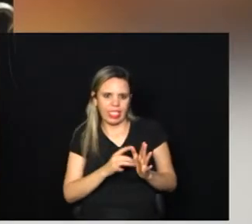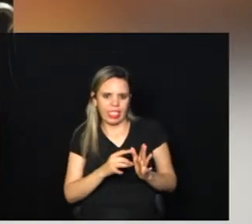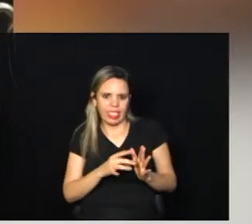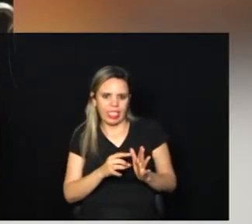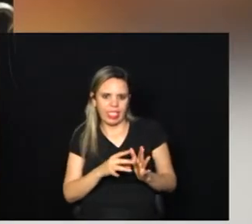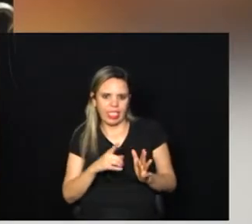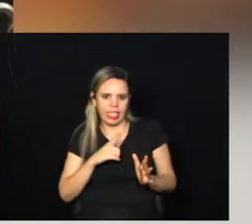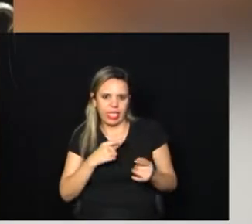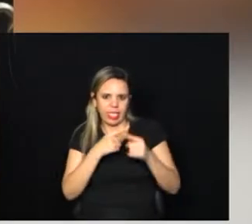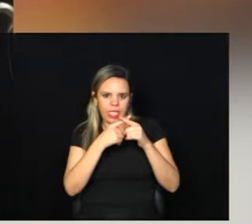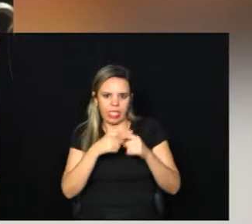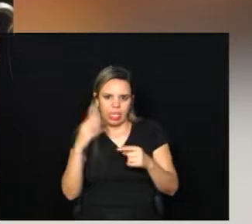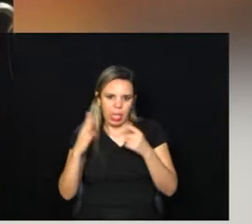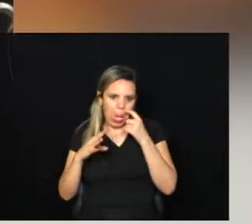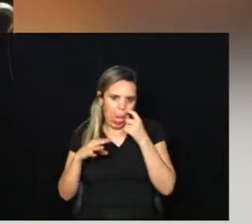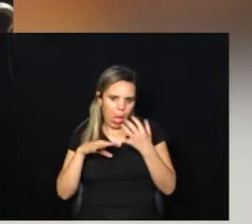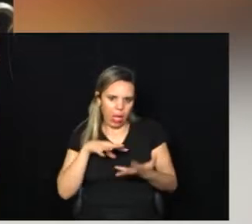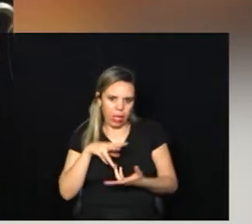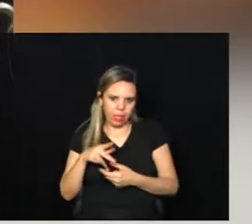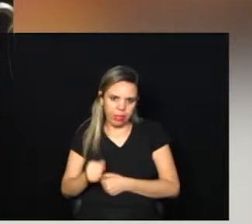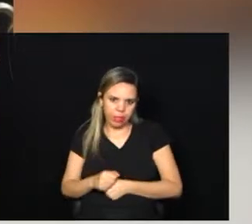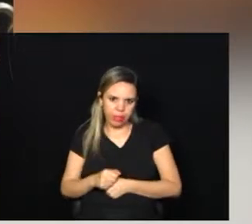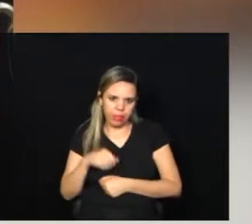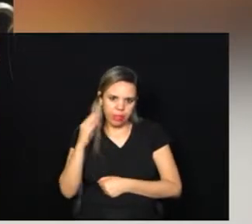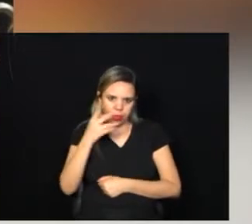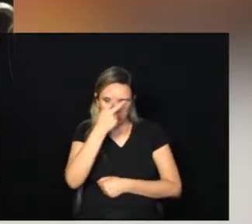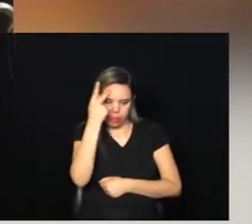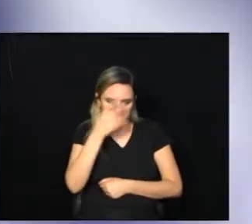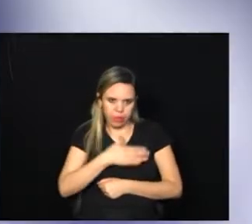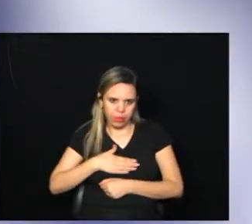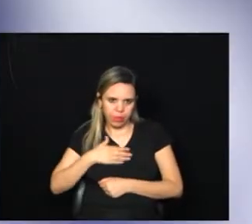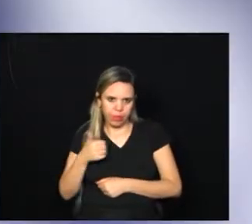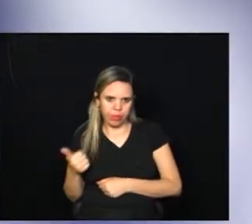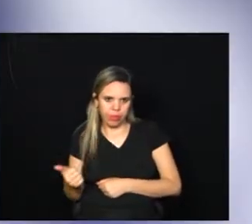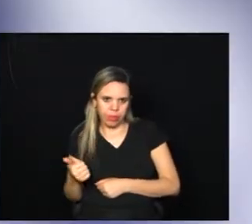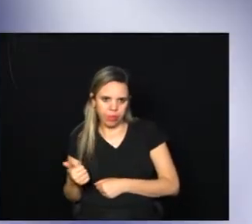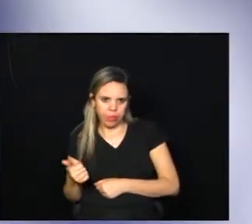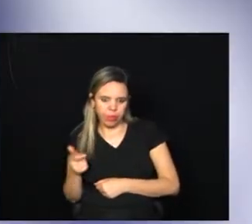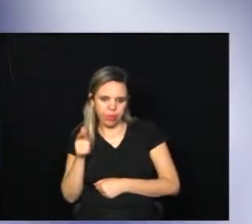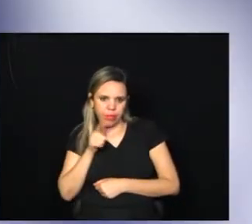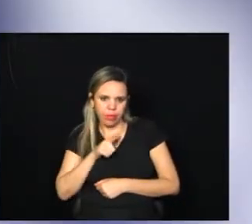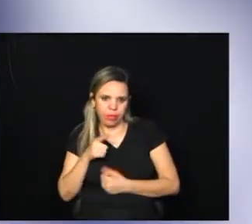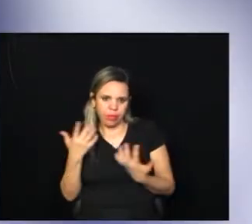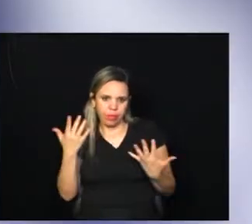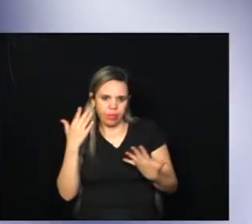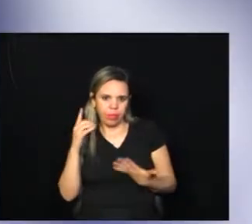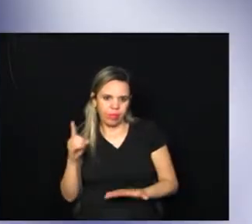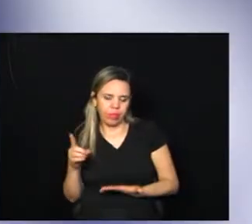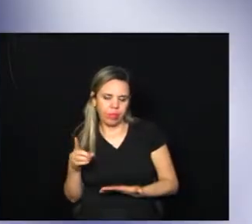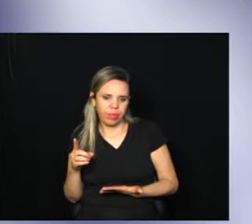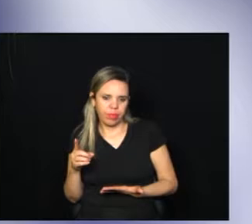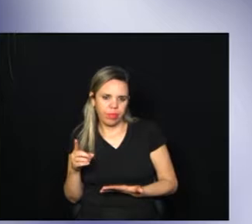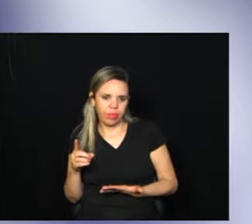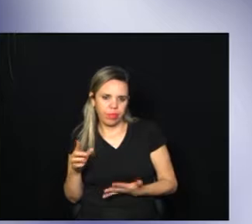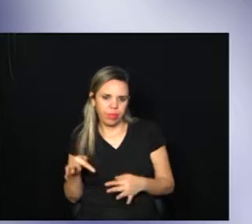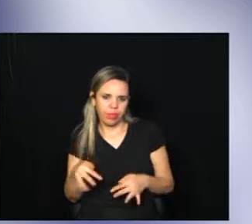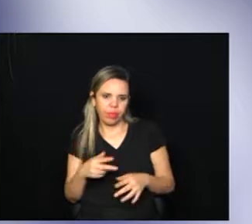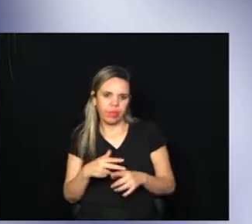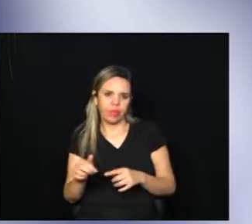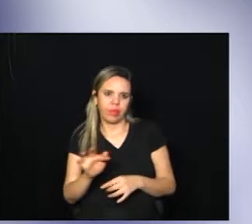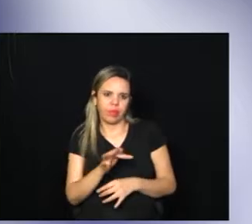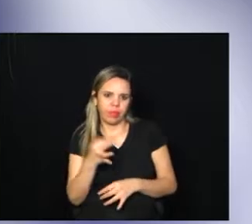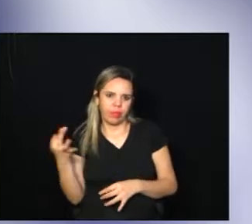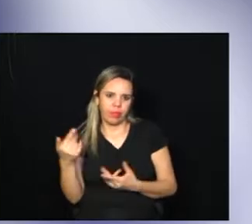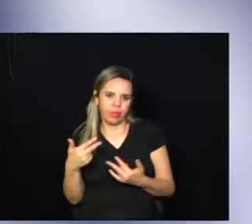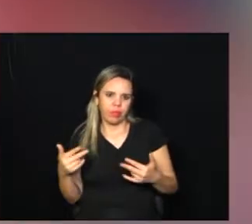tem os campeonatos mundiais, várias etapas no Chile. Os brasileiros se dão bem, né? Os brasileiros sempre ganham, né? Graças a Deus, né? Tanto a final é na França, patrocinado